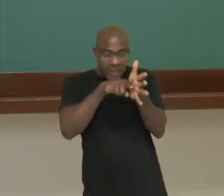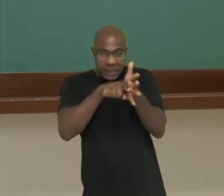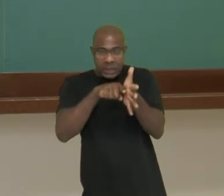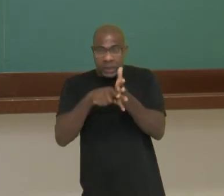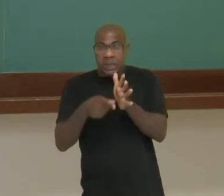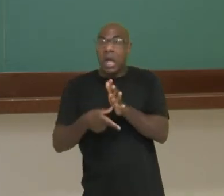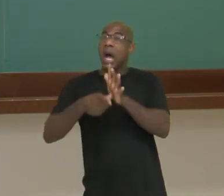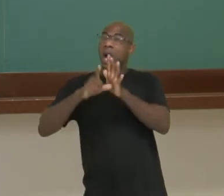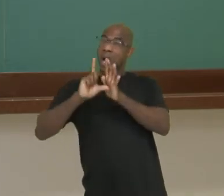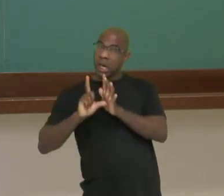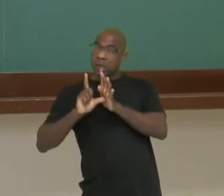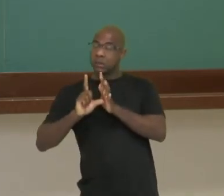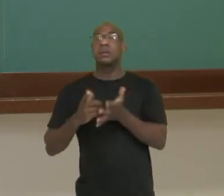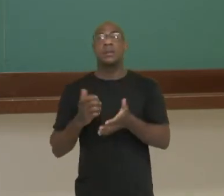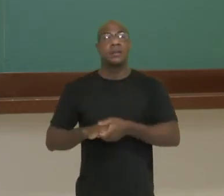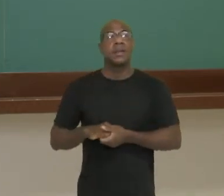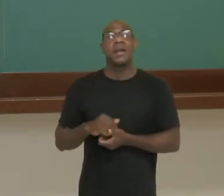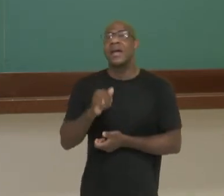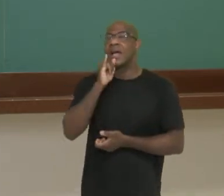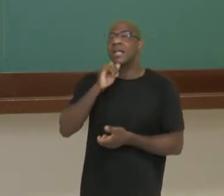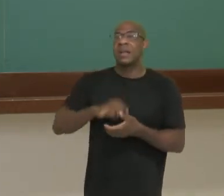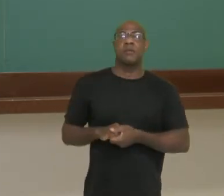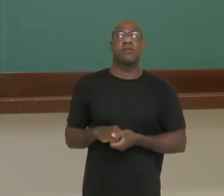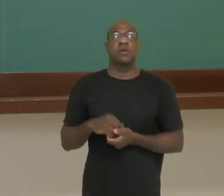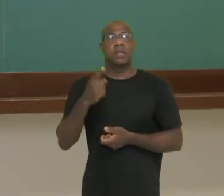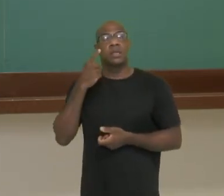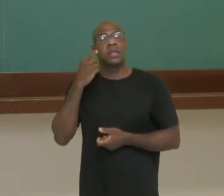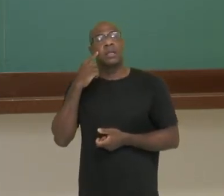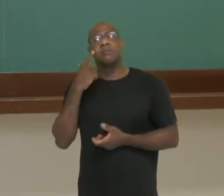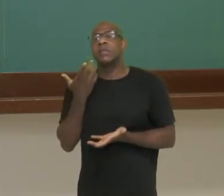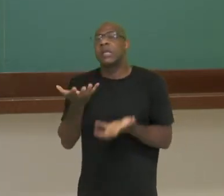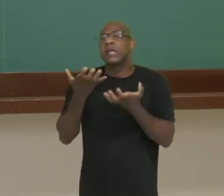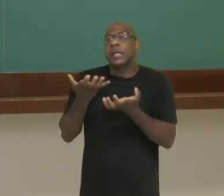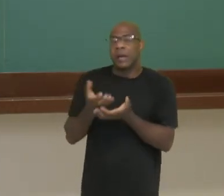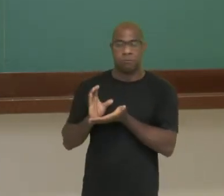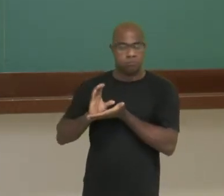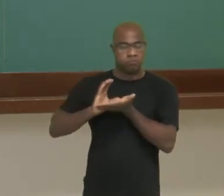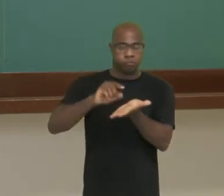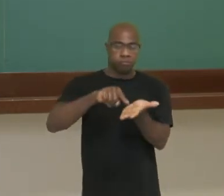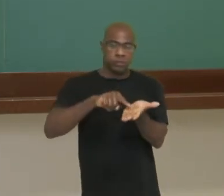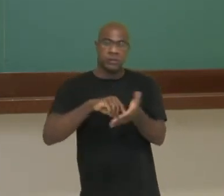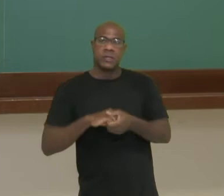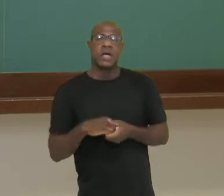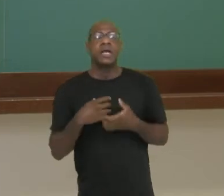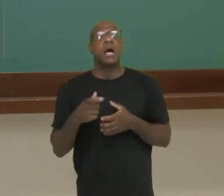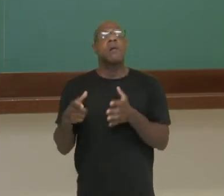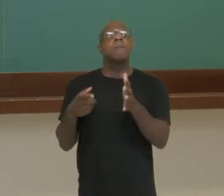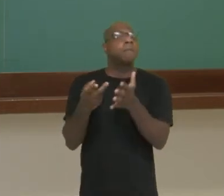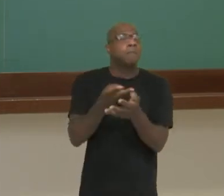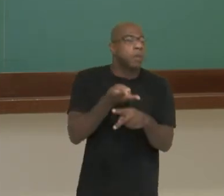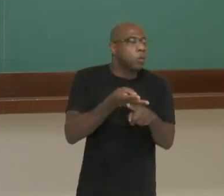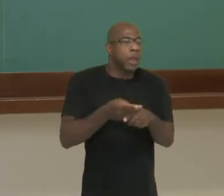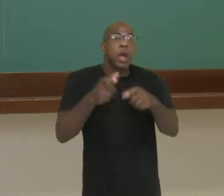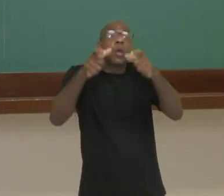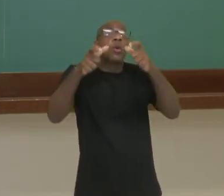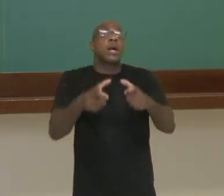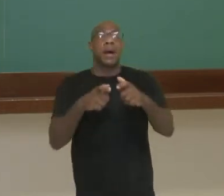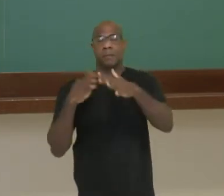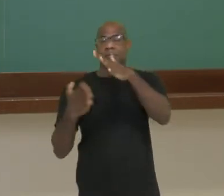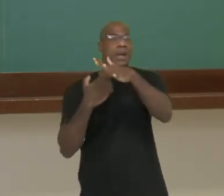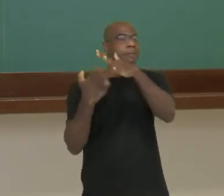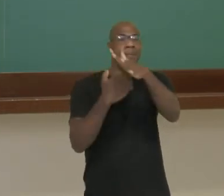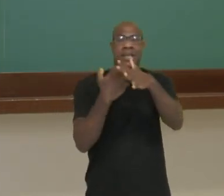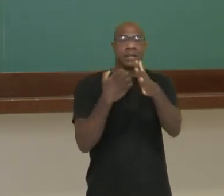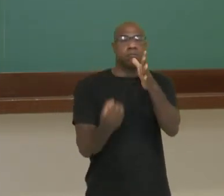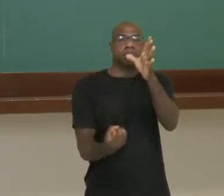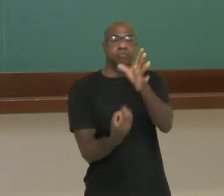anterior. Por exemplo, você decide empreender e quer achar o melhor local para a instalação da sua empresa,